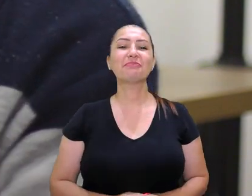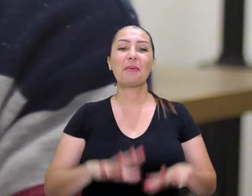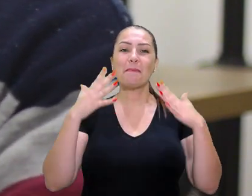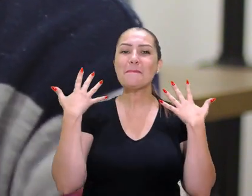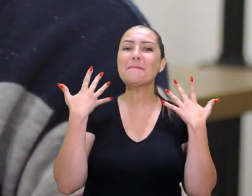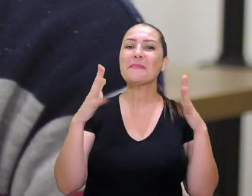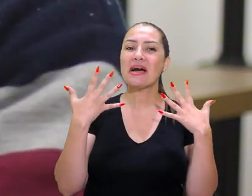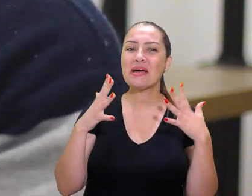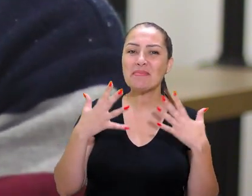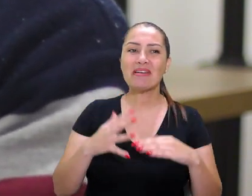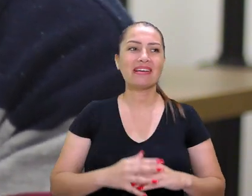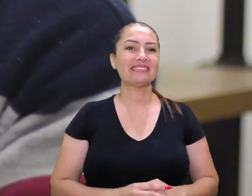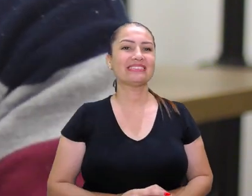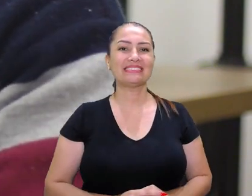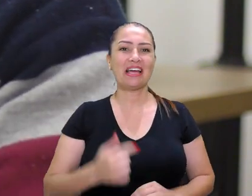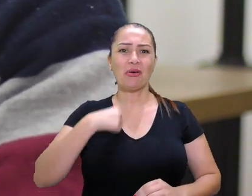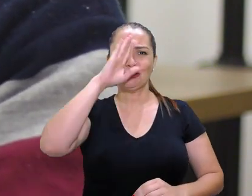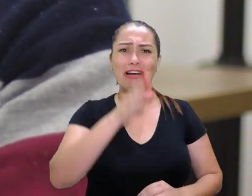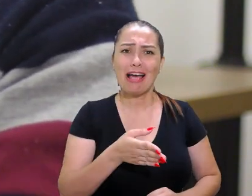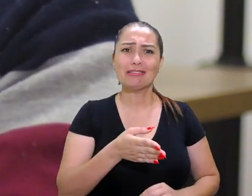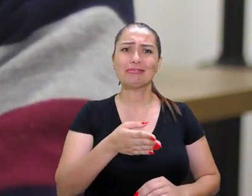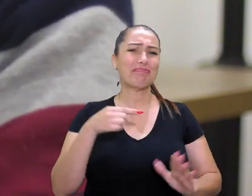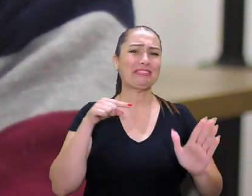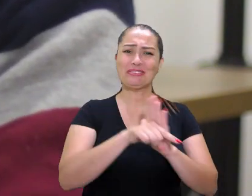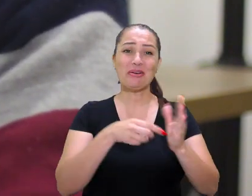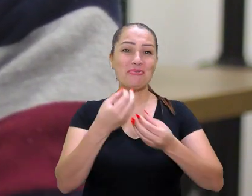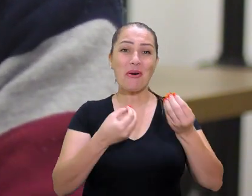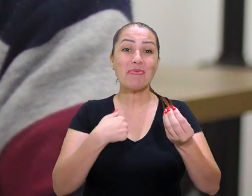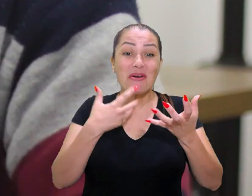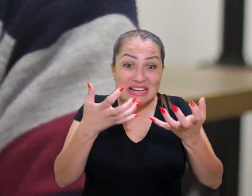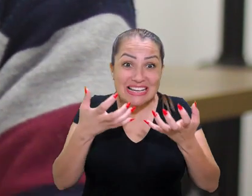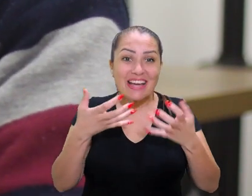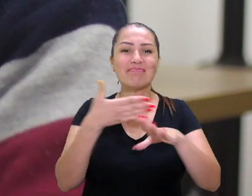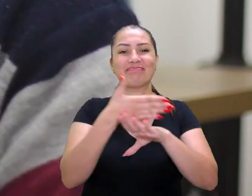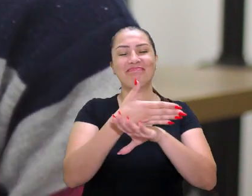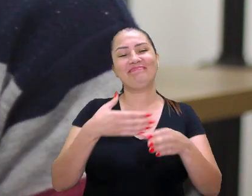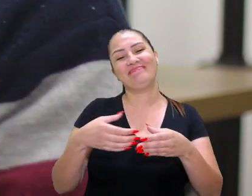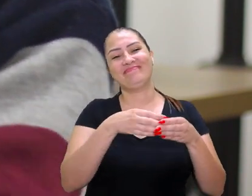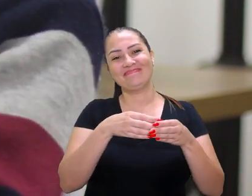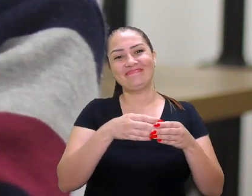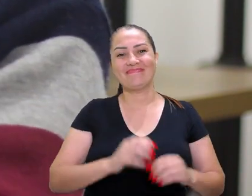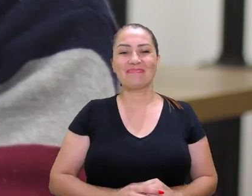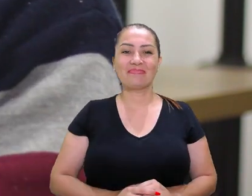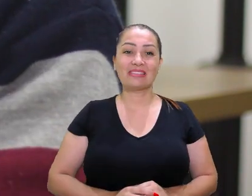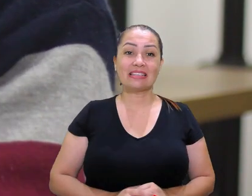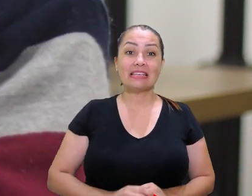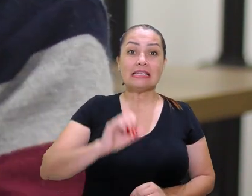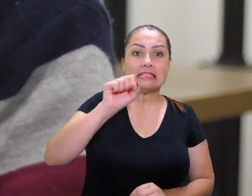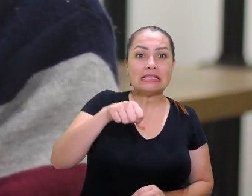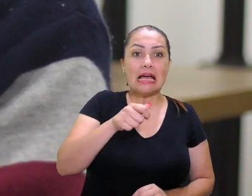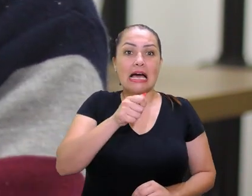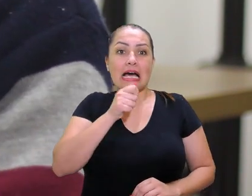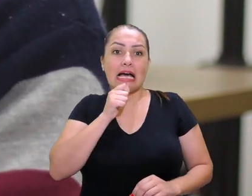nem parabéns, não foi, não, como é que eu posso estar participando do grupo? Eu quero participar do grupo. Daí, estava numa transição ainda, o grupo